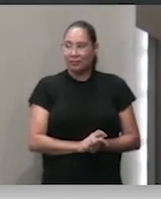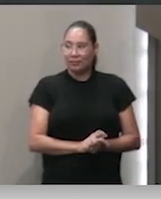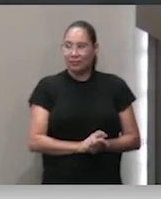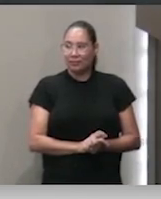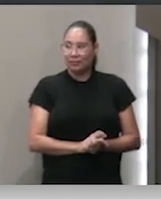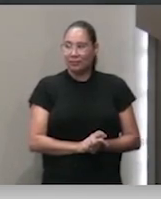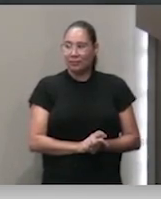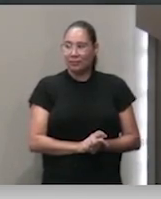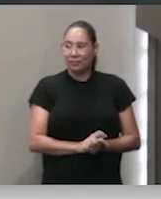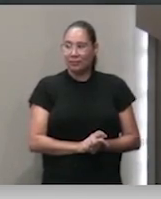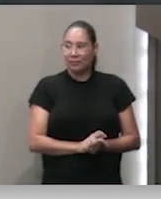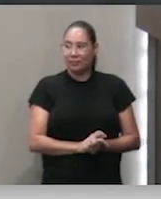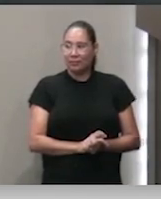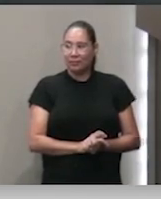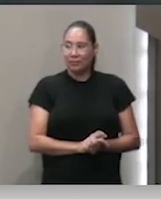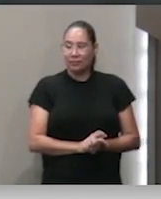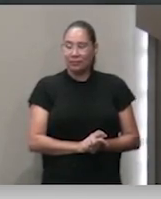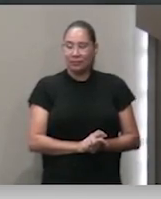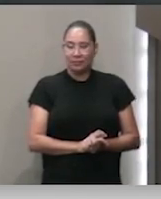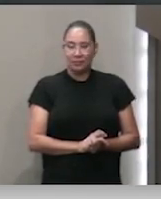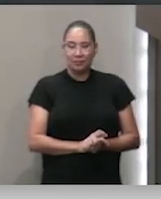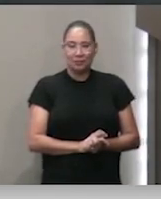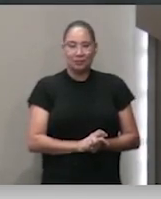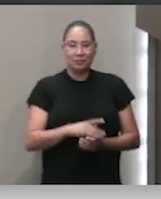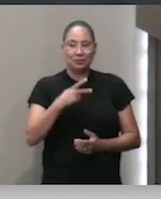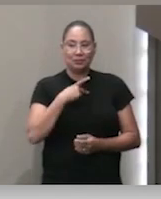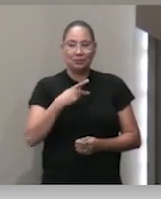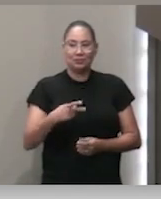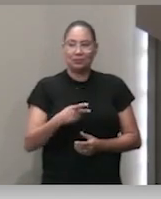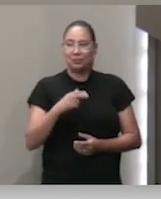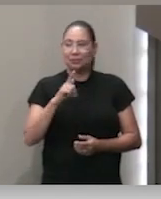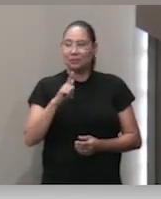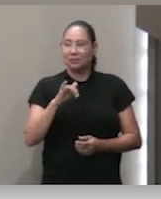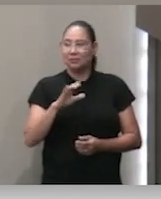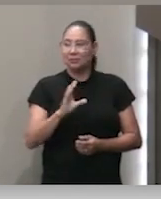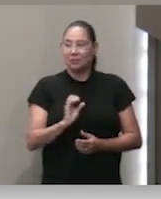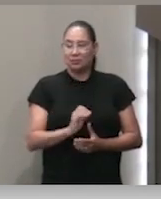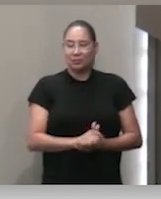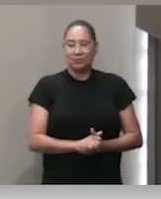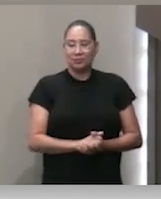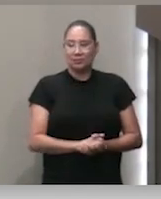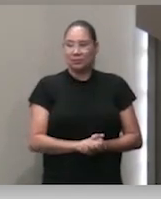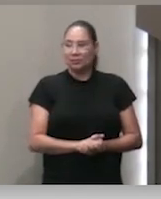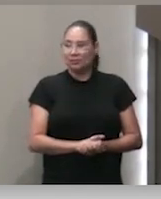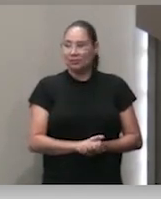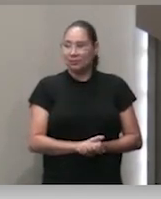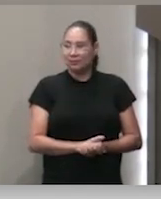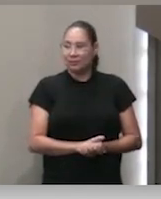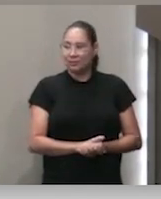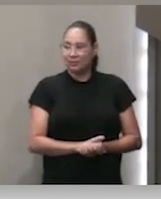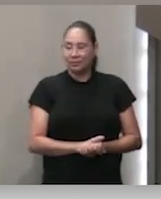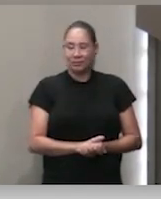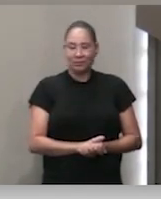Vereador Iarã, com a palavra. Presidente Krug, como diz a vereadora Eva, ancião não, mais sábio.